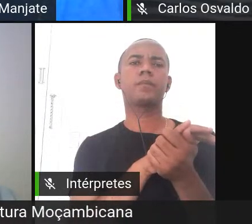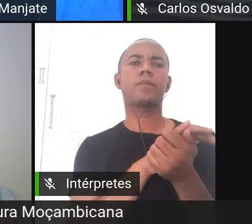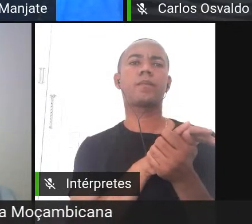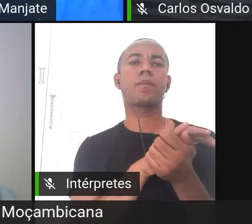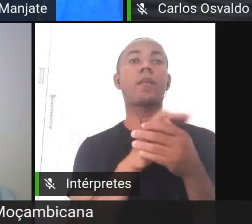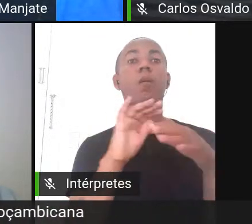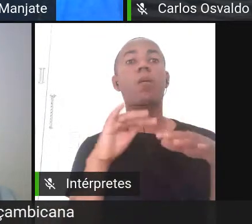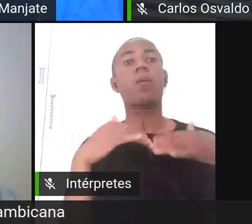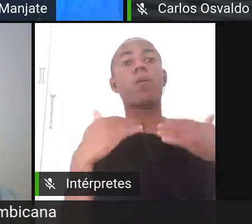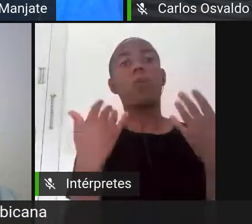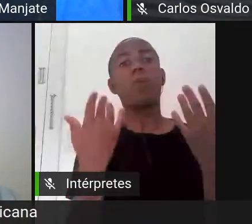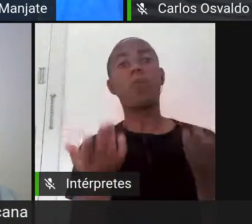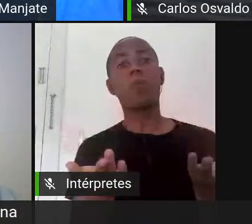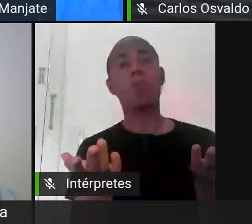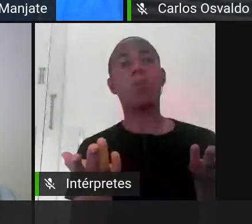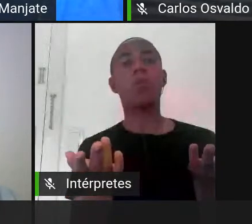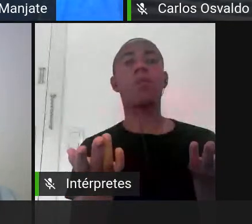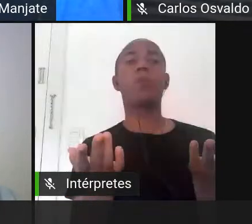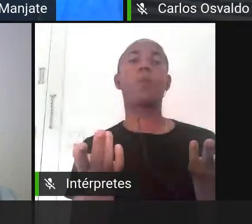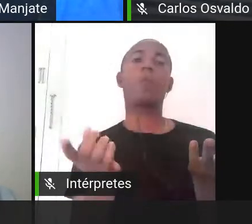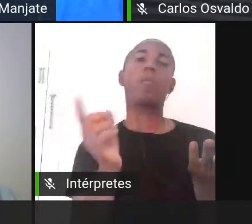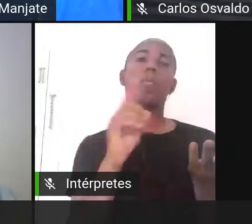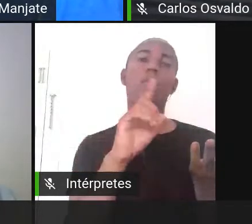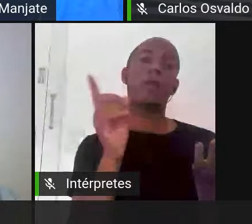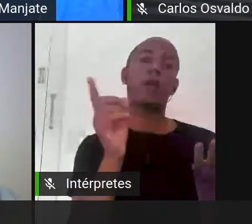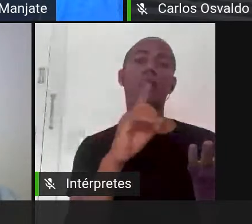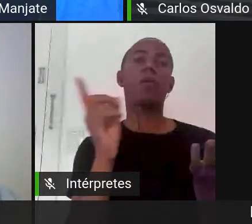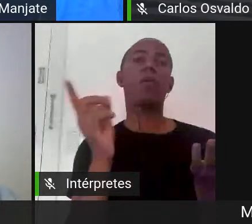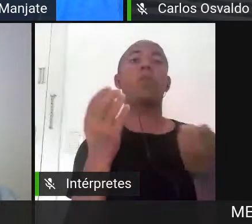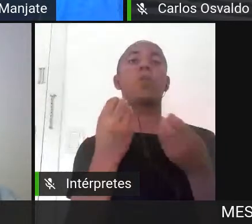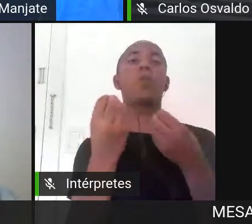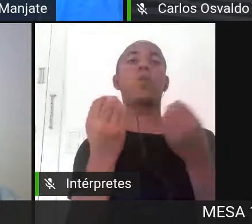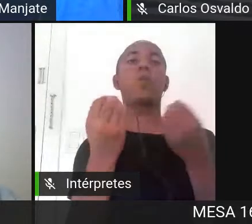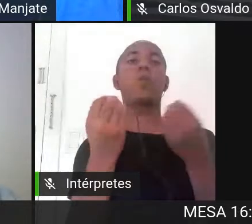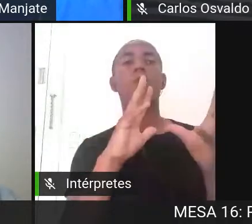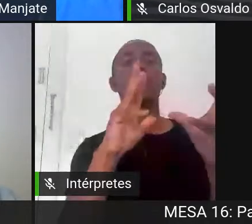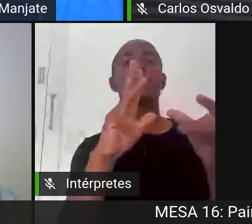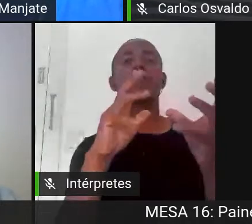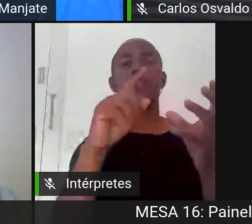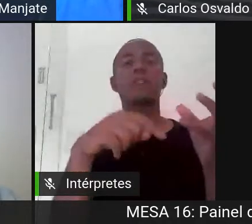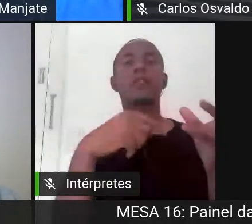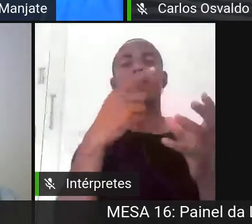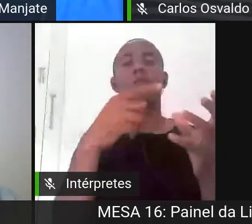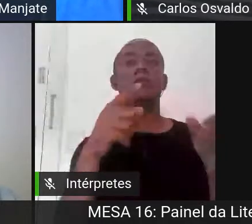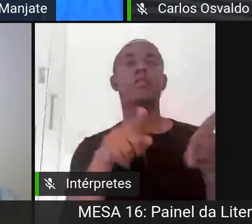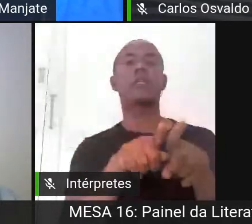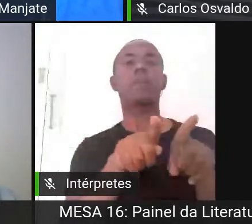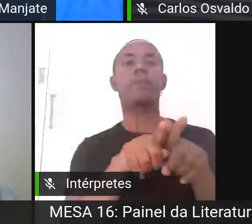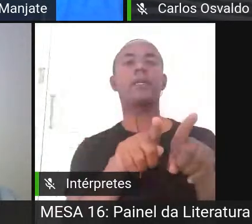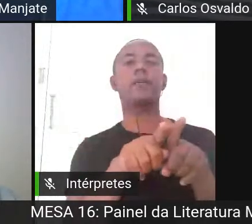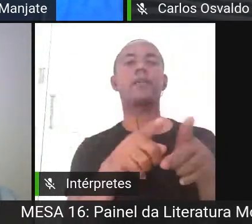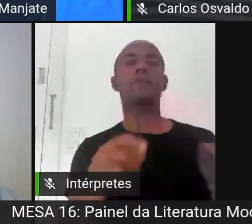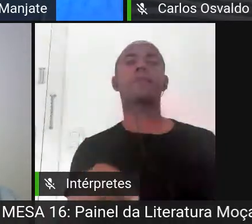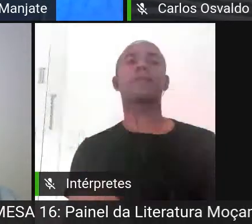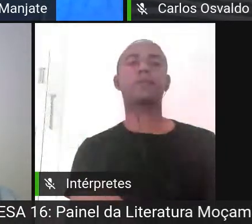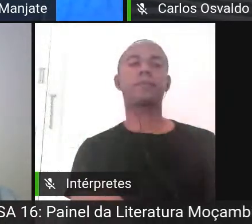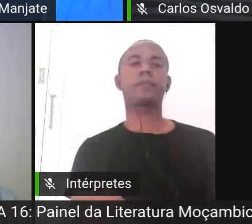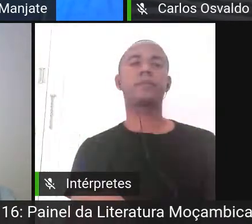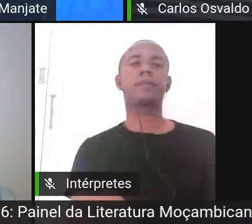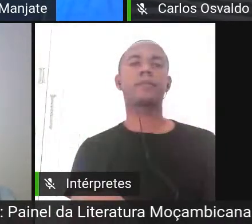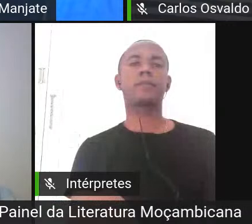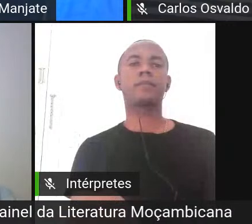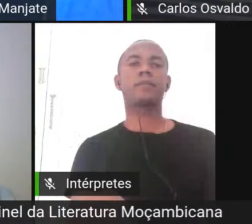eu acho que o universal vai passar um pouco por aí, pelo desejo ou pela necessidade que alguns autores